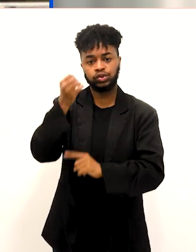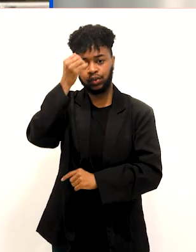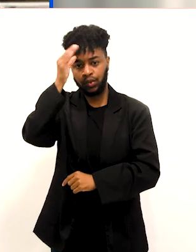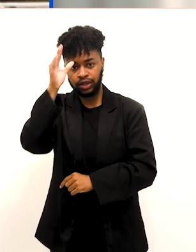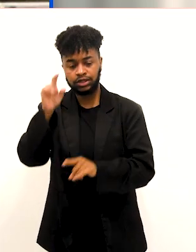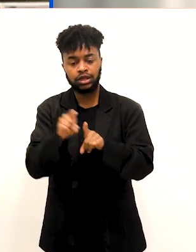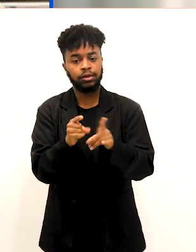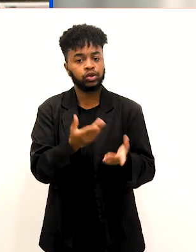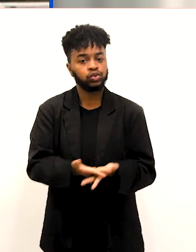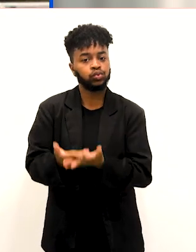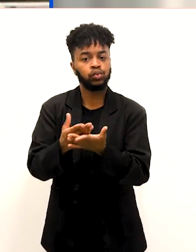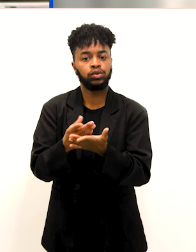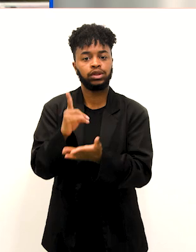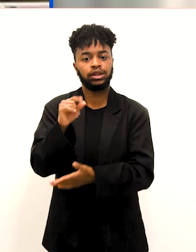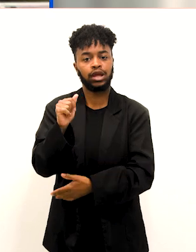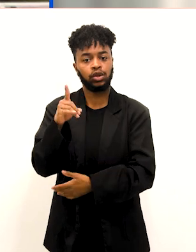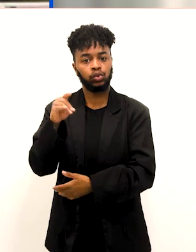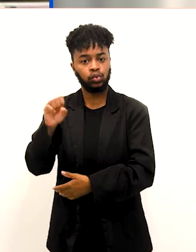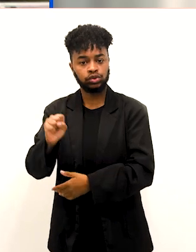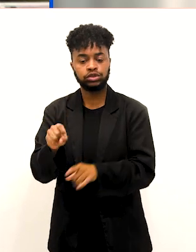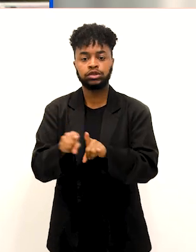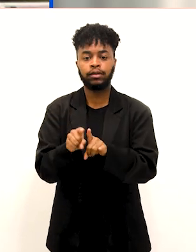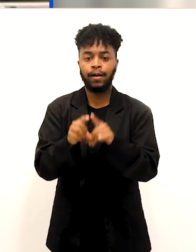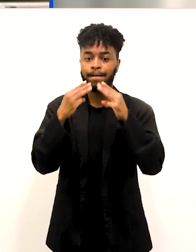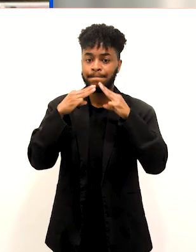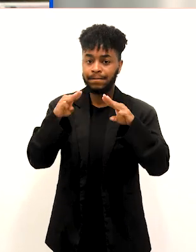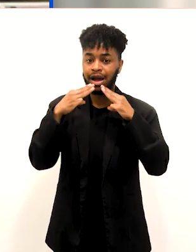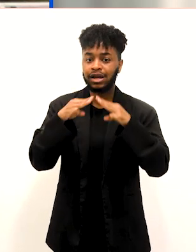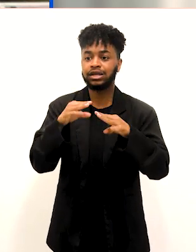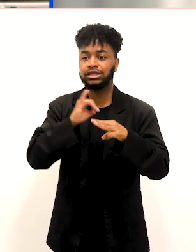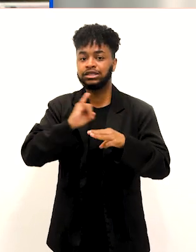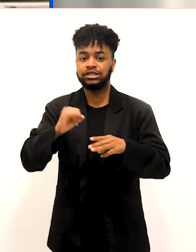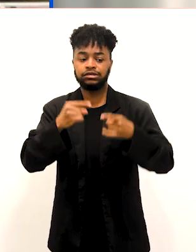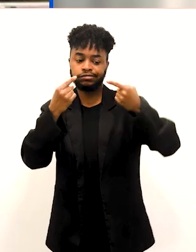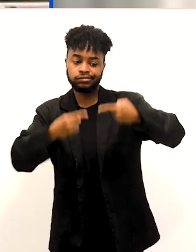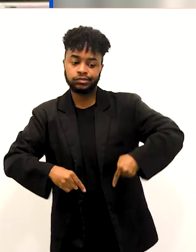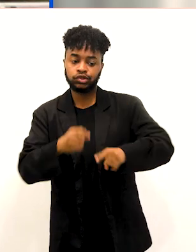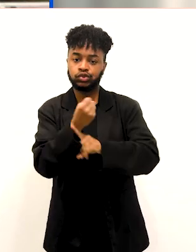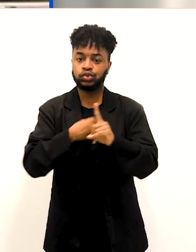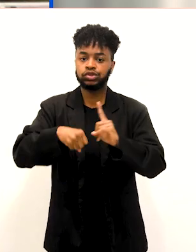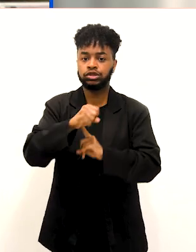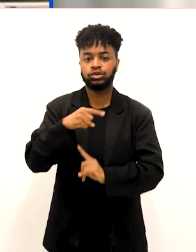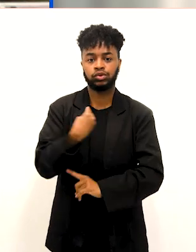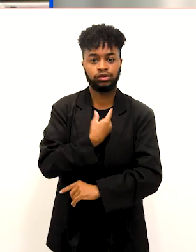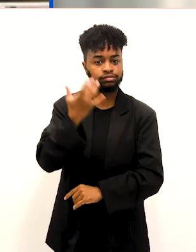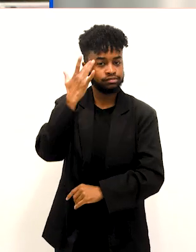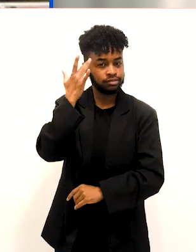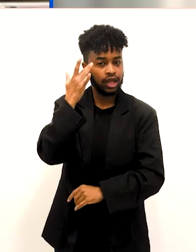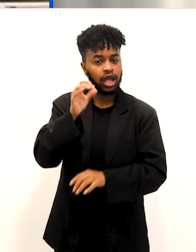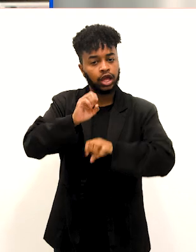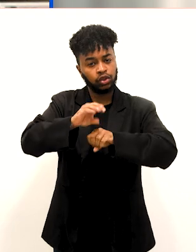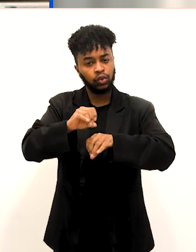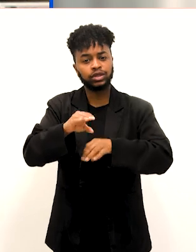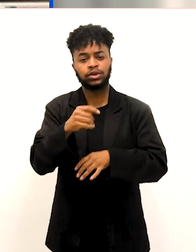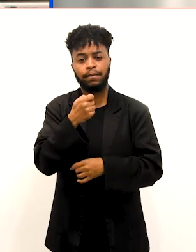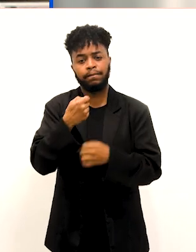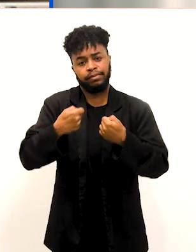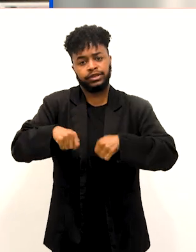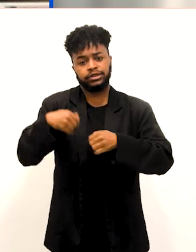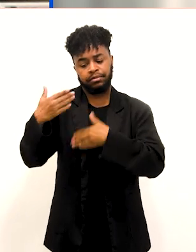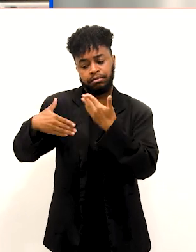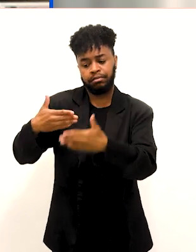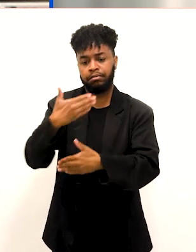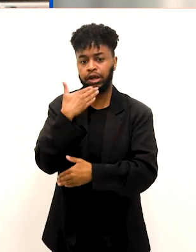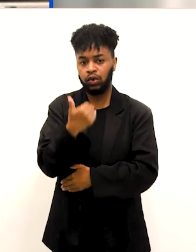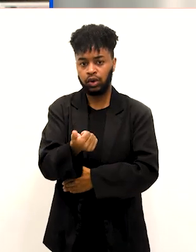conhecimento, em estudo de dados, né? E vamos entender que esse marketing, quando disputa com uma sociedade em que a gente sabe que a nossa educação ela ainda